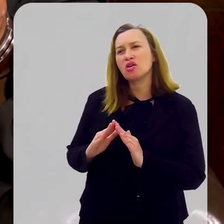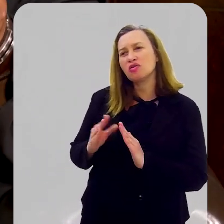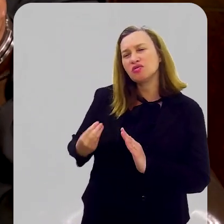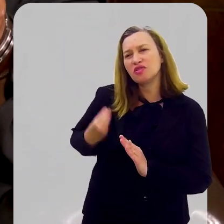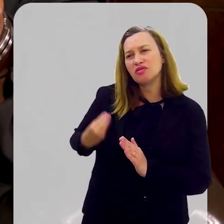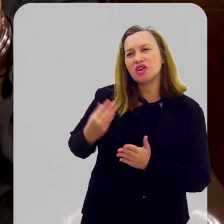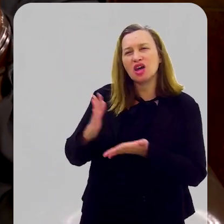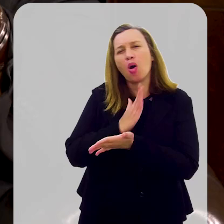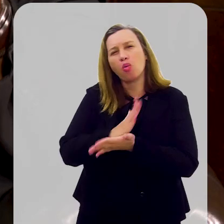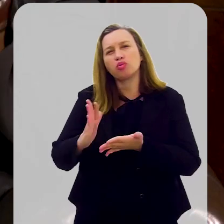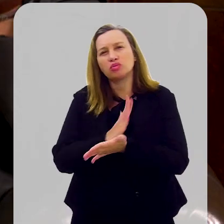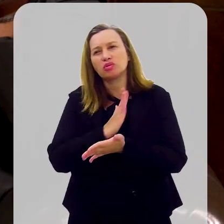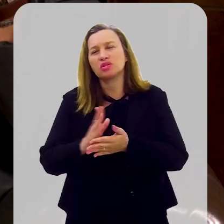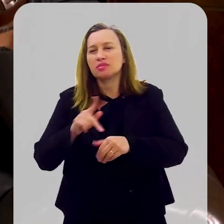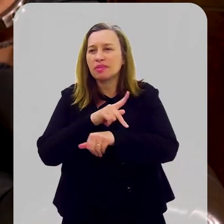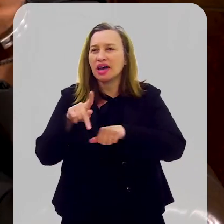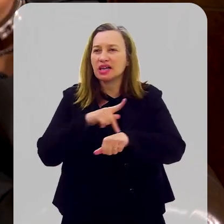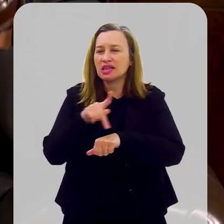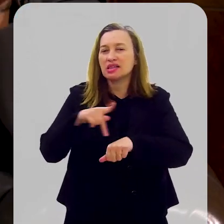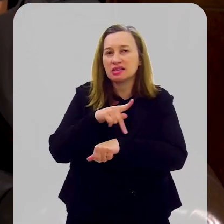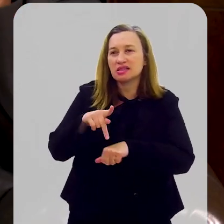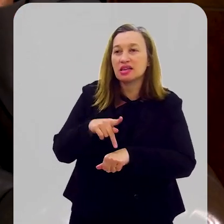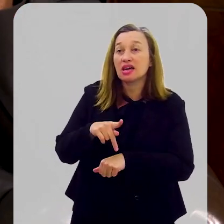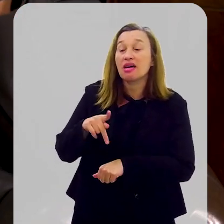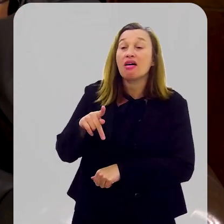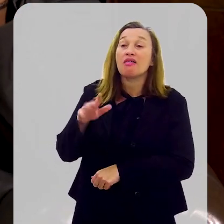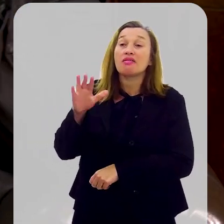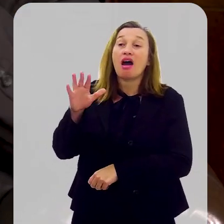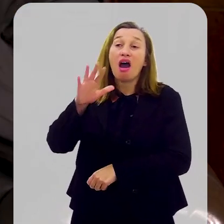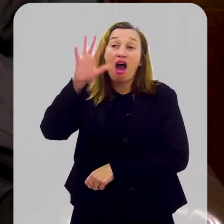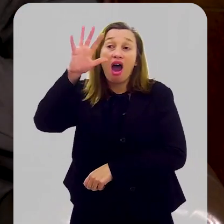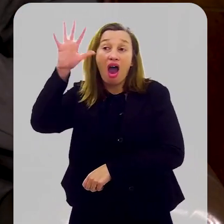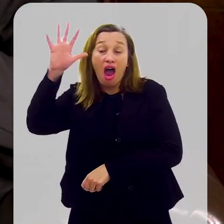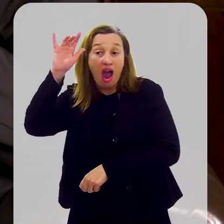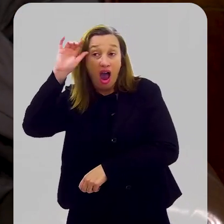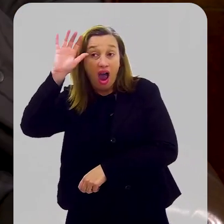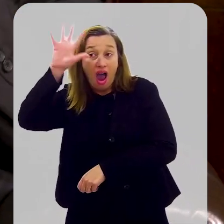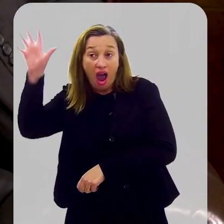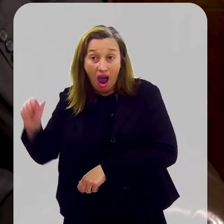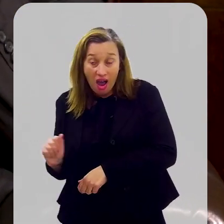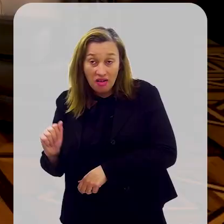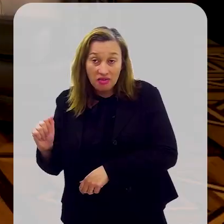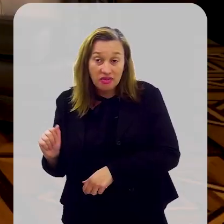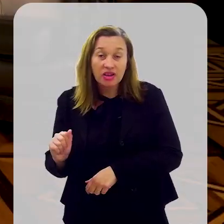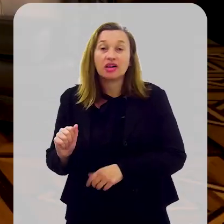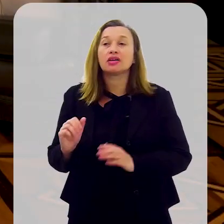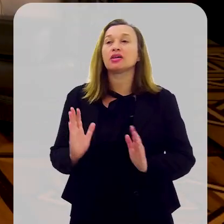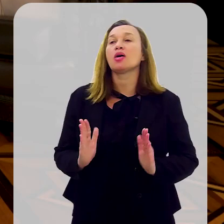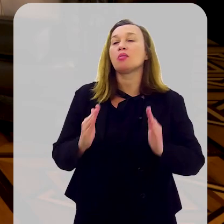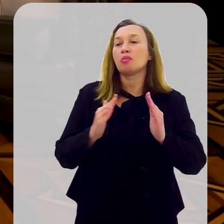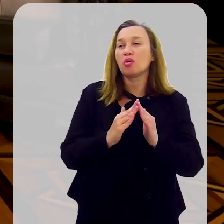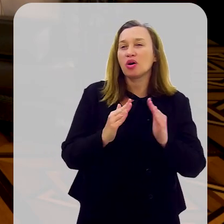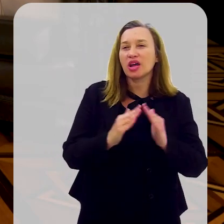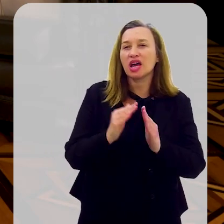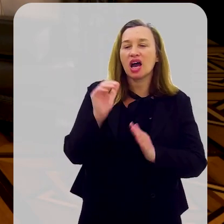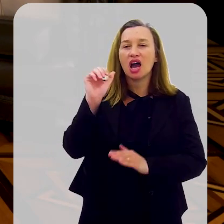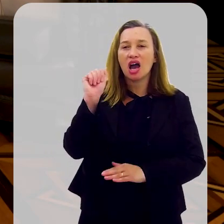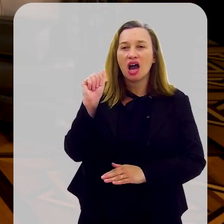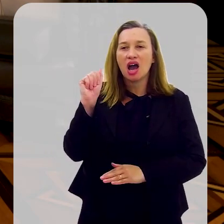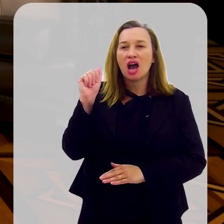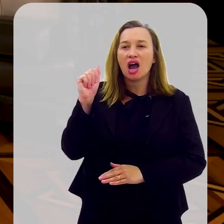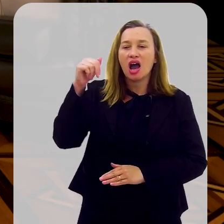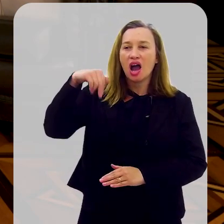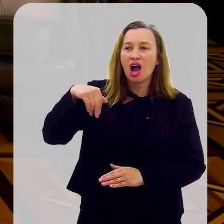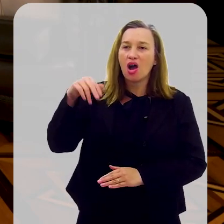verdade, eu morei muitos anos em alguns países da África. Eu morei em Angola, nossa, morei em Moçambique, morei